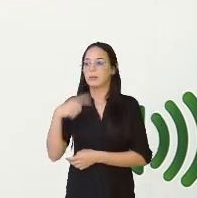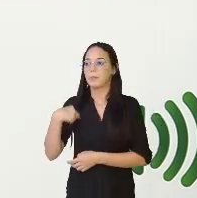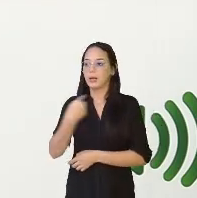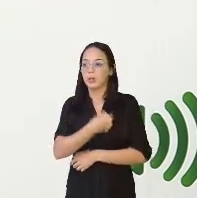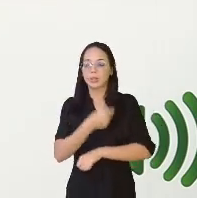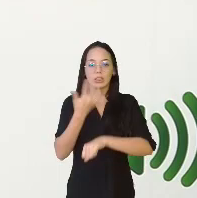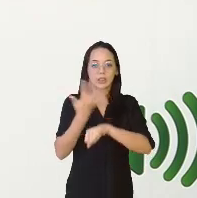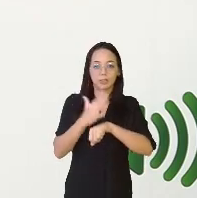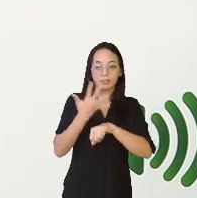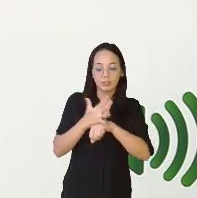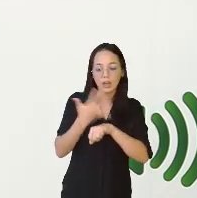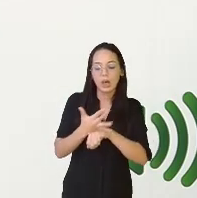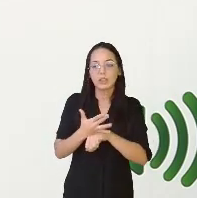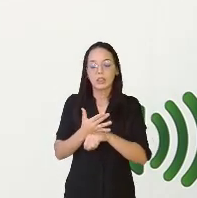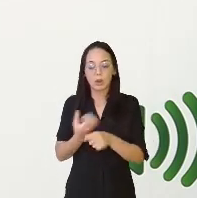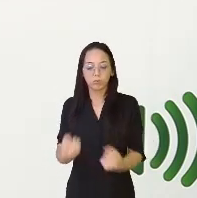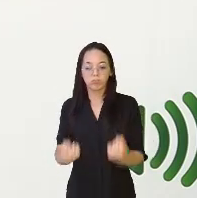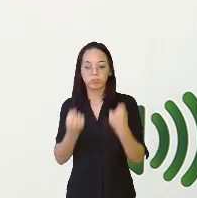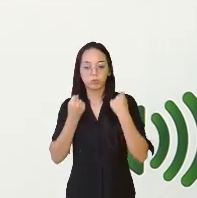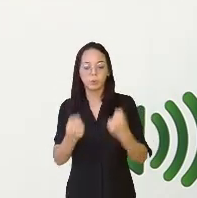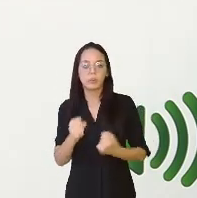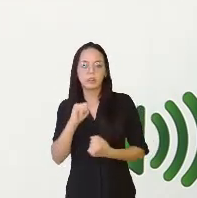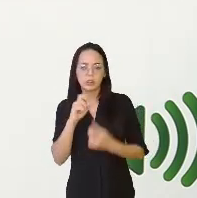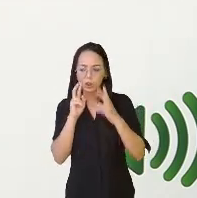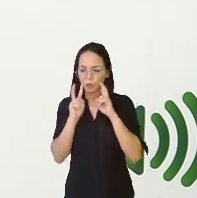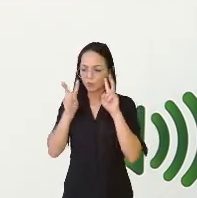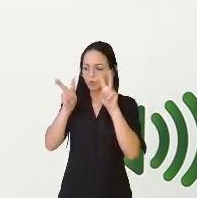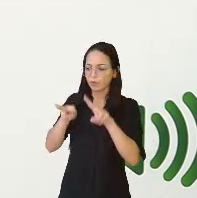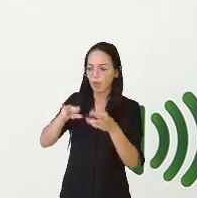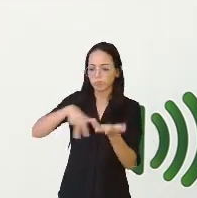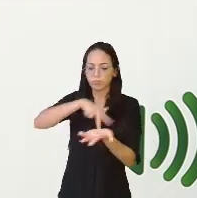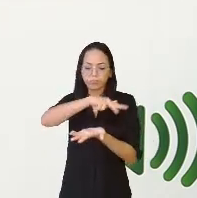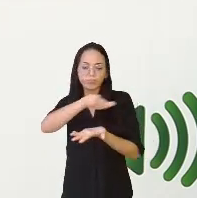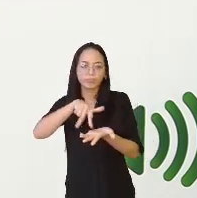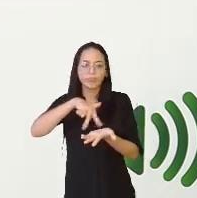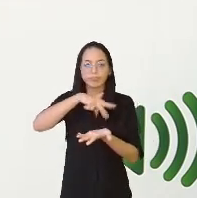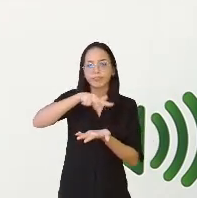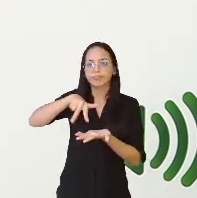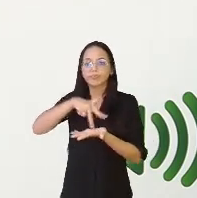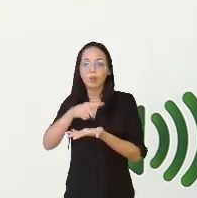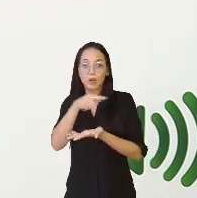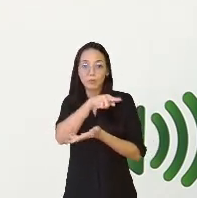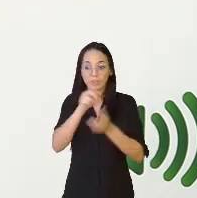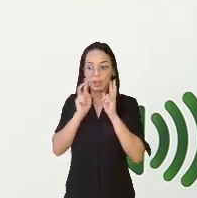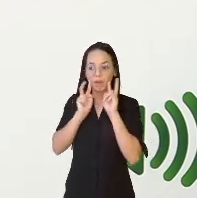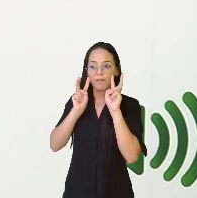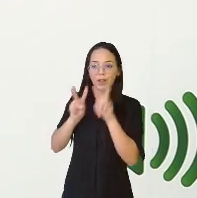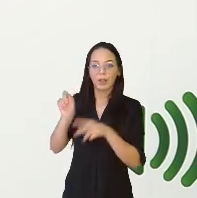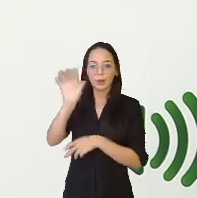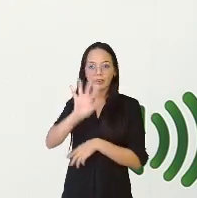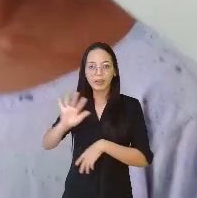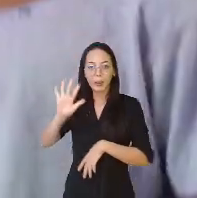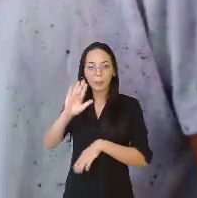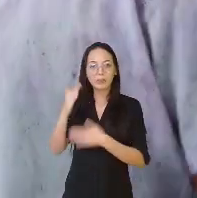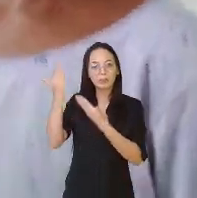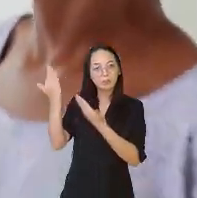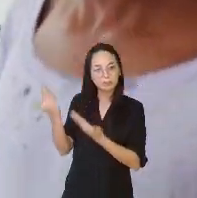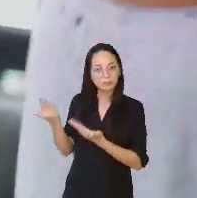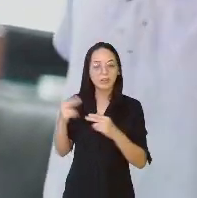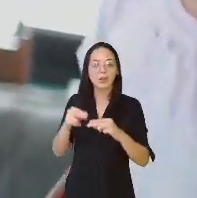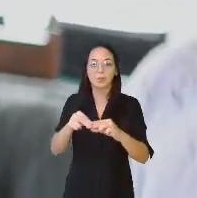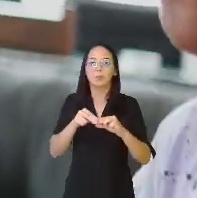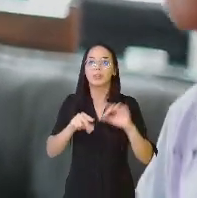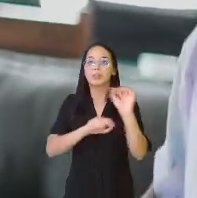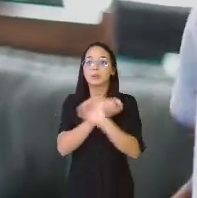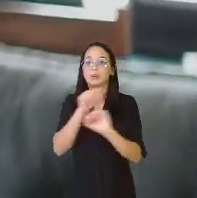atividades. Se a gente consegue ver esse pessoal dançando, como vocês estão percebendo na imagem, é o nosso